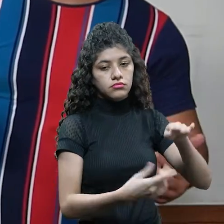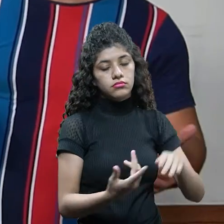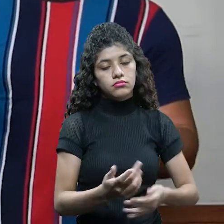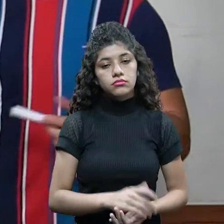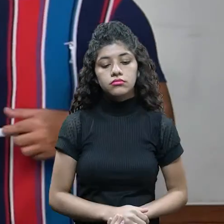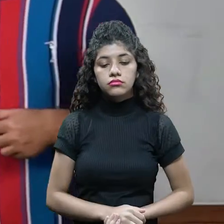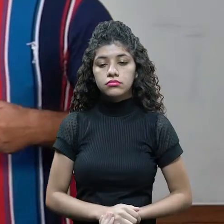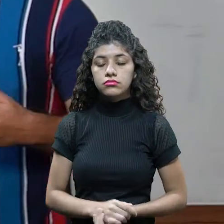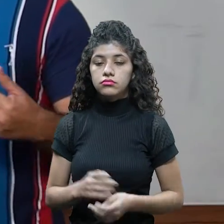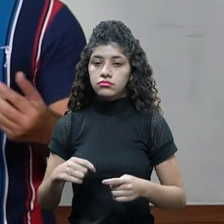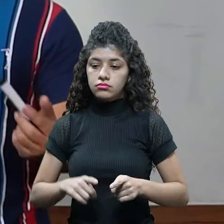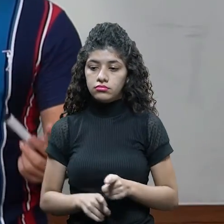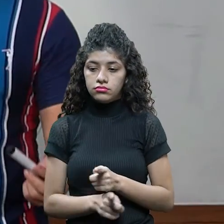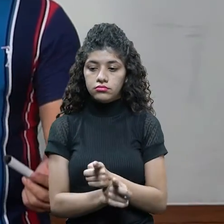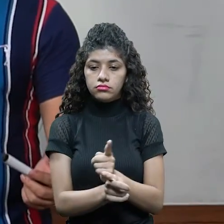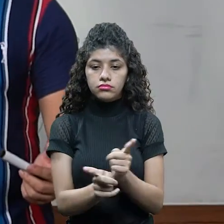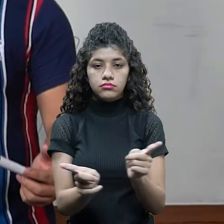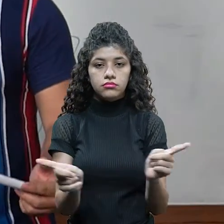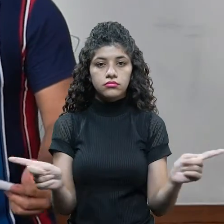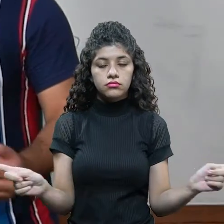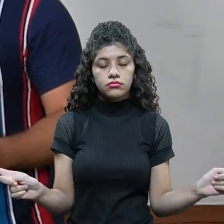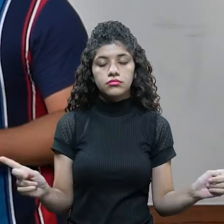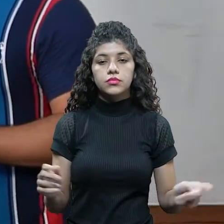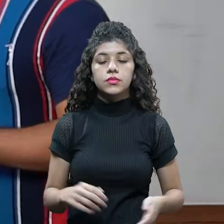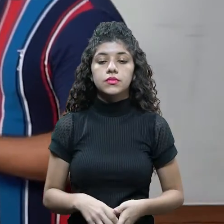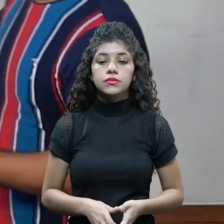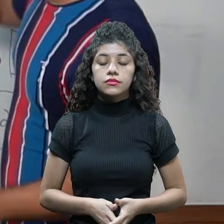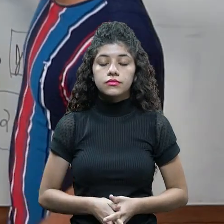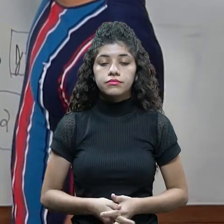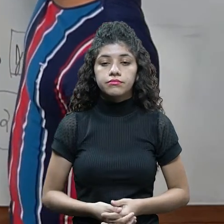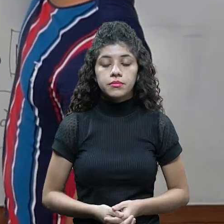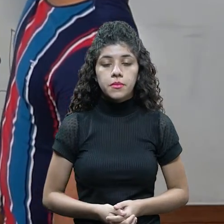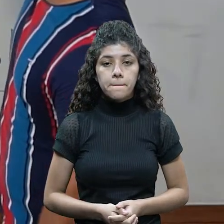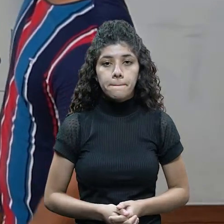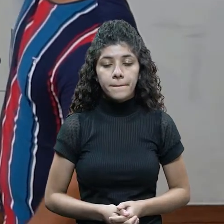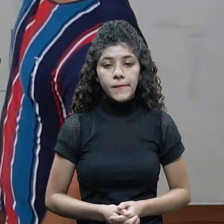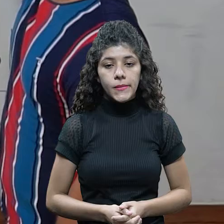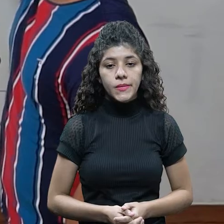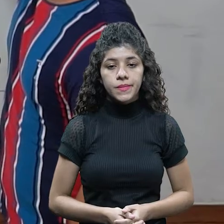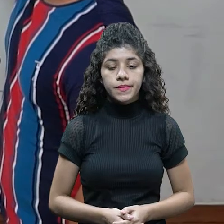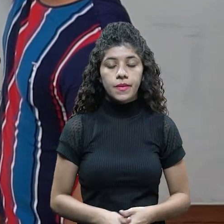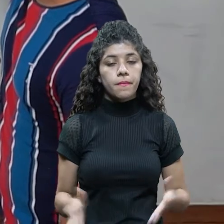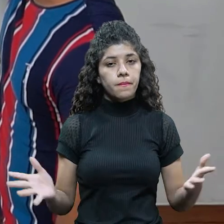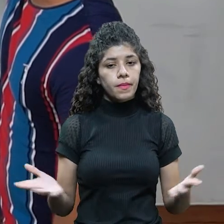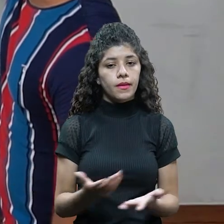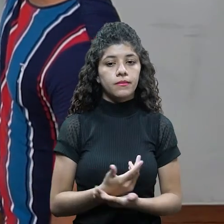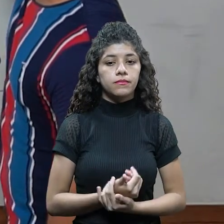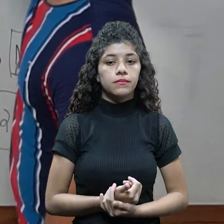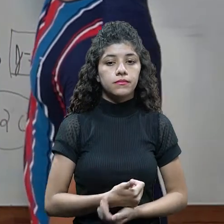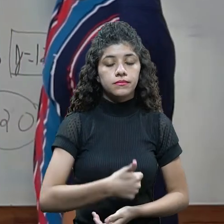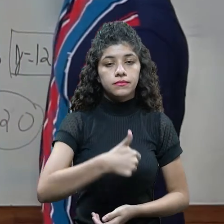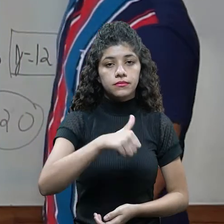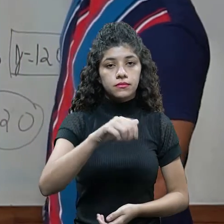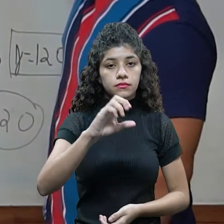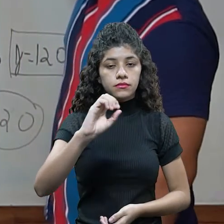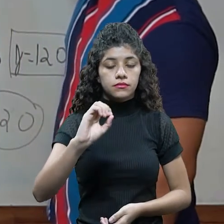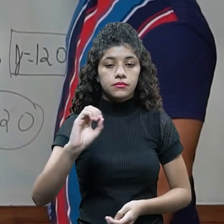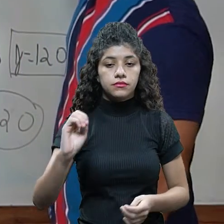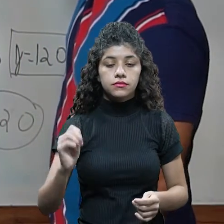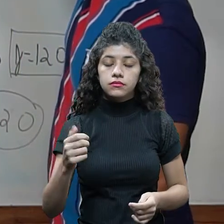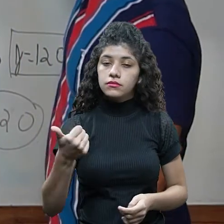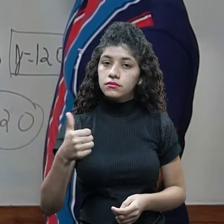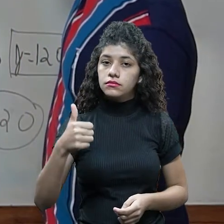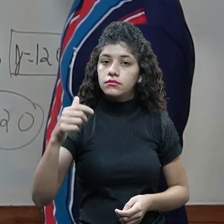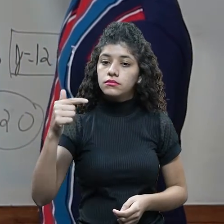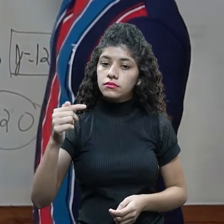menos tempo. Essa relação seria o quê? Inversamente proporcional. Como essa aqui é diretamente proporcional, 10 litros eu faço